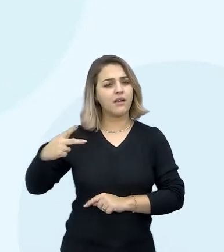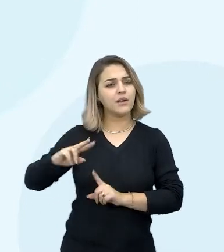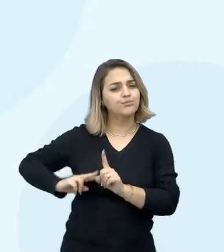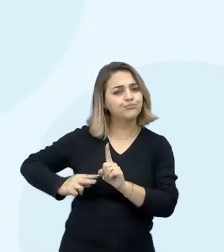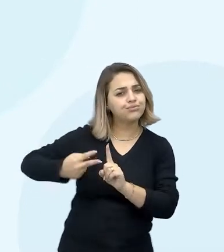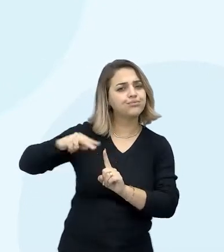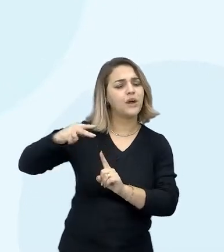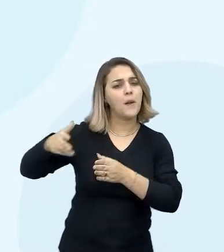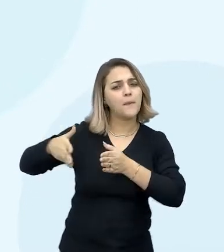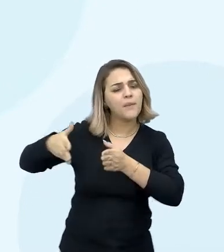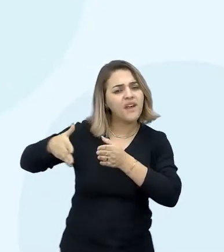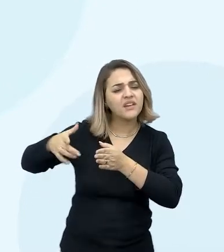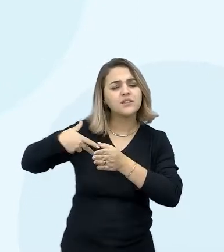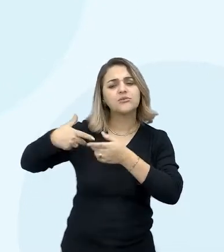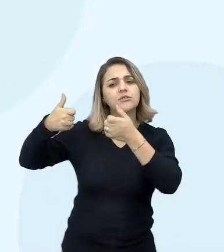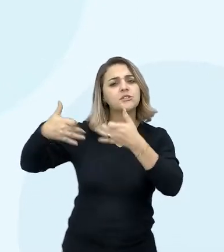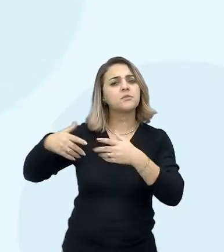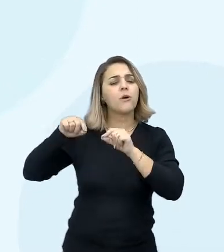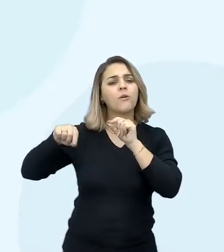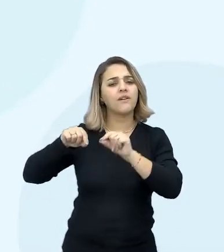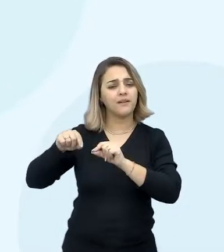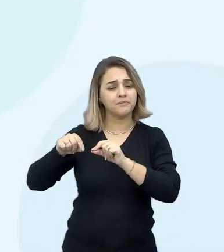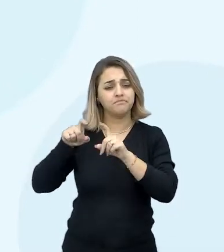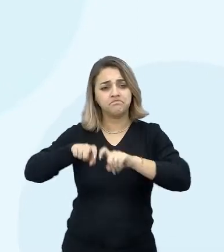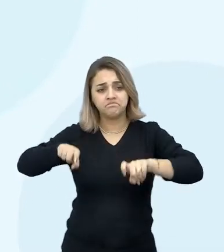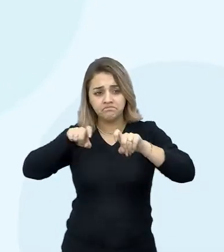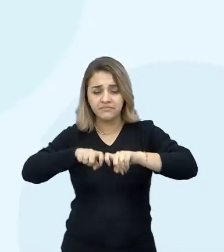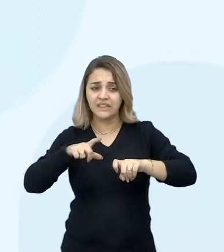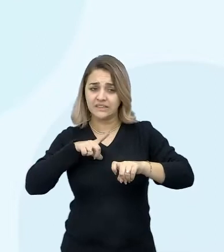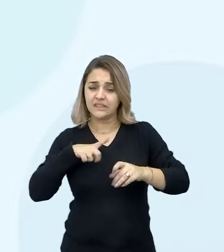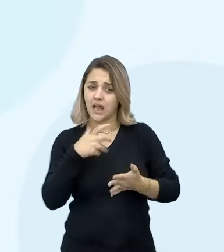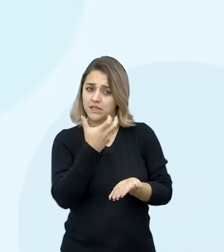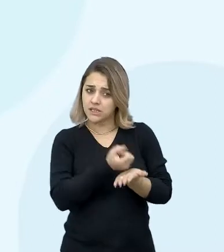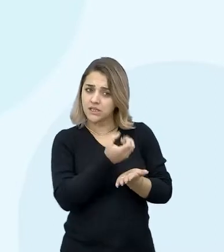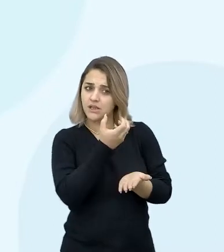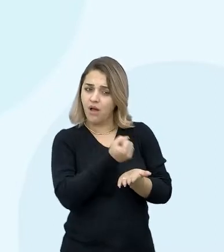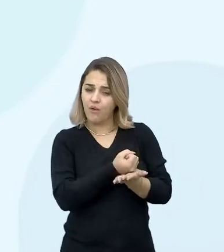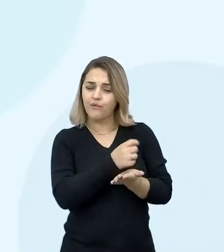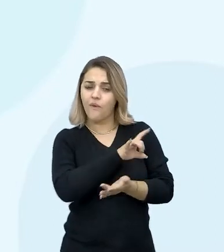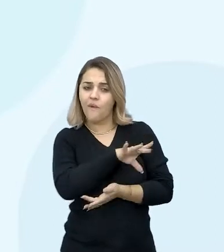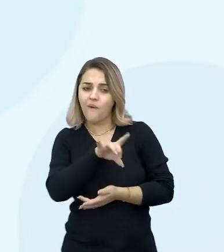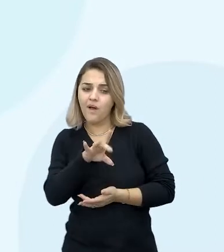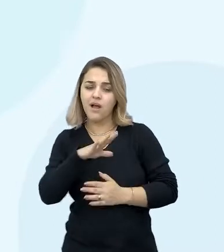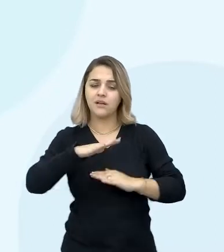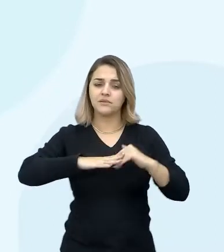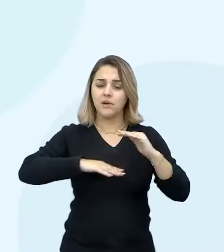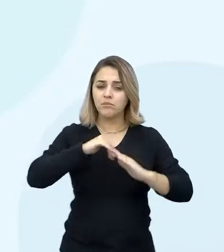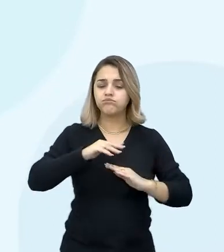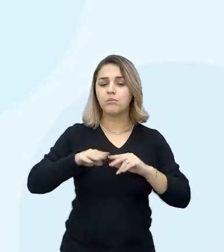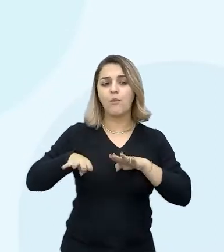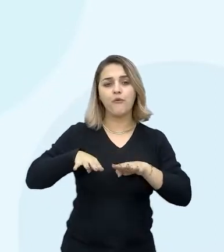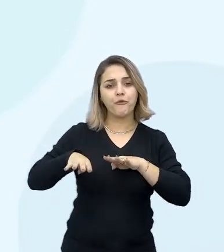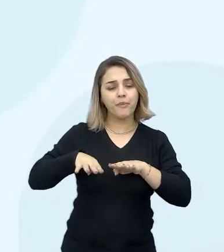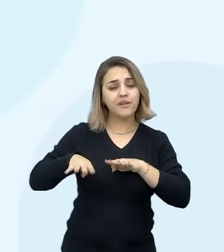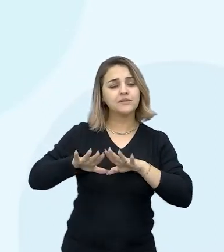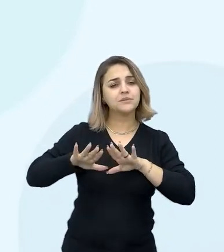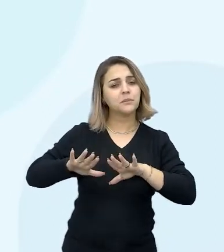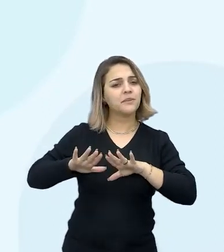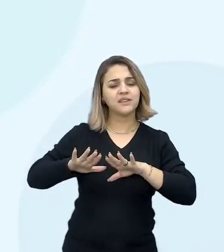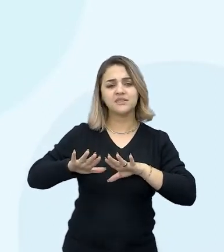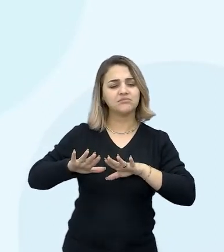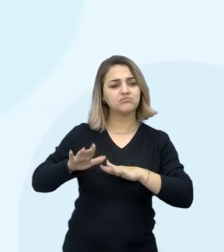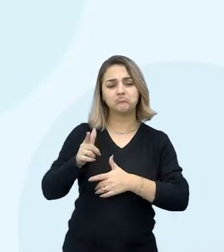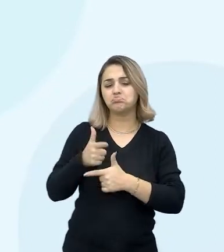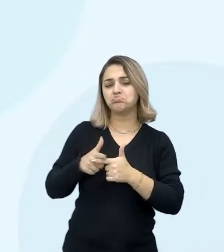disse, olha só, o computador cria sim um registro de cada transação, isso é ponto pacífico, né? Mas eu não vejo